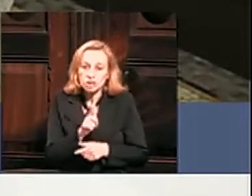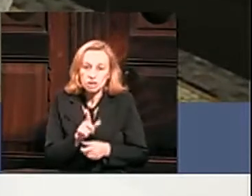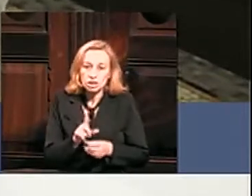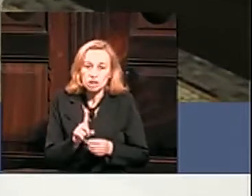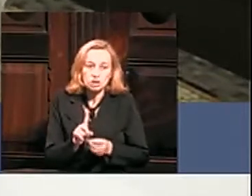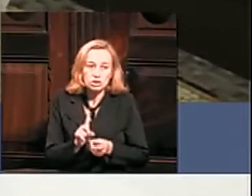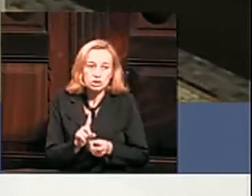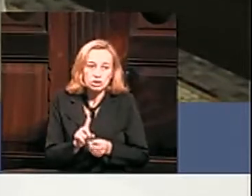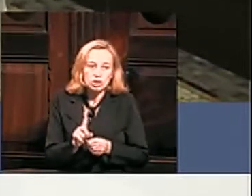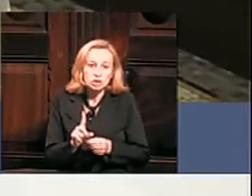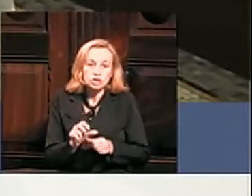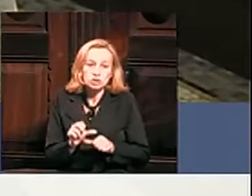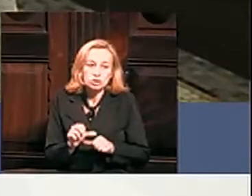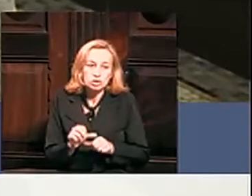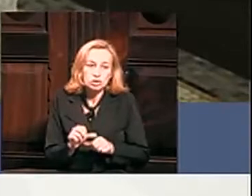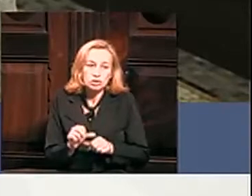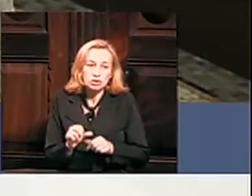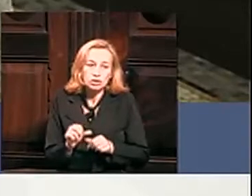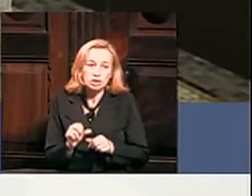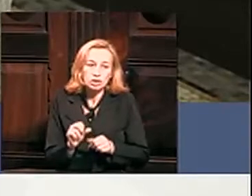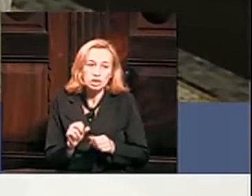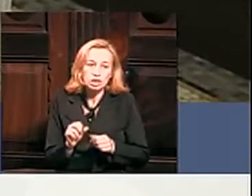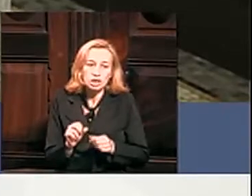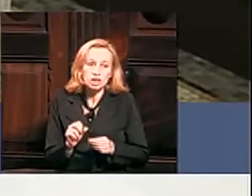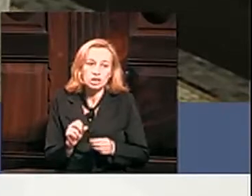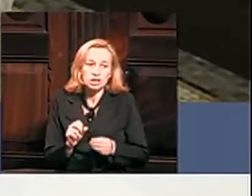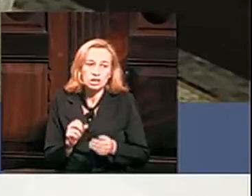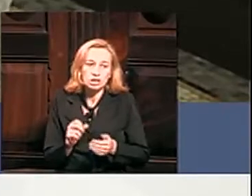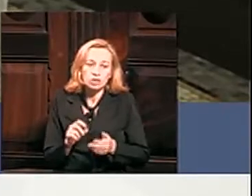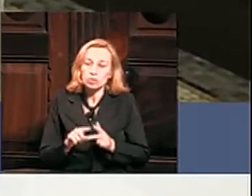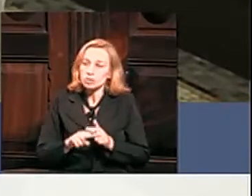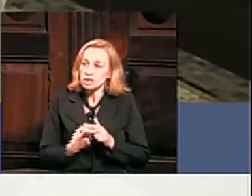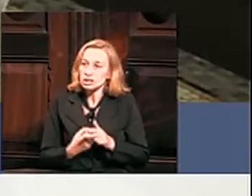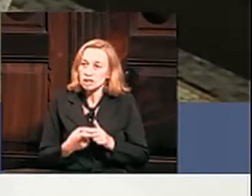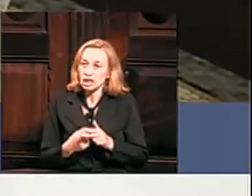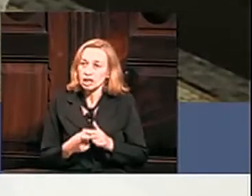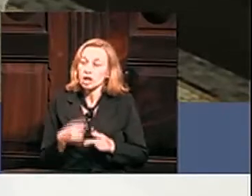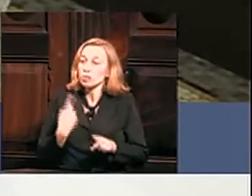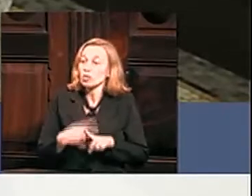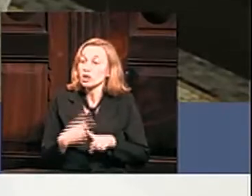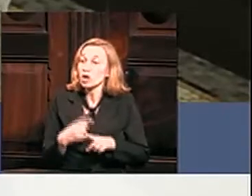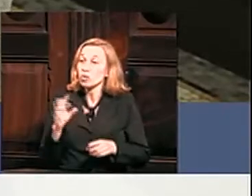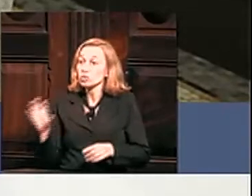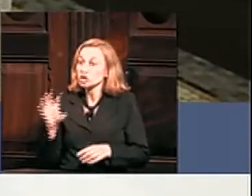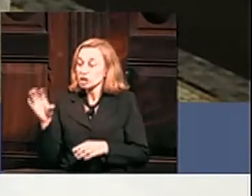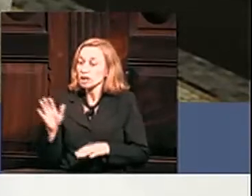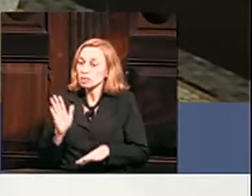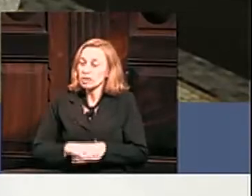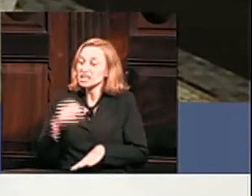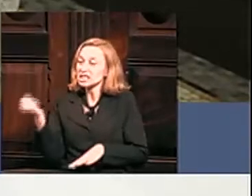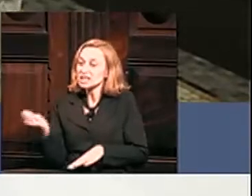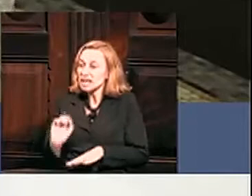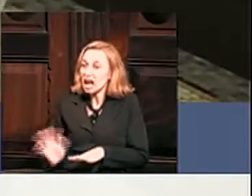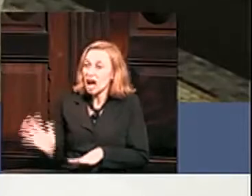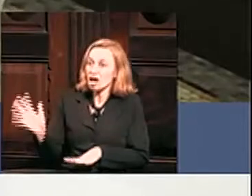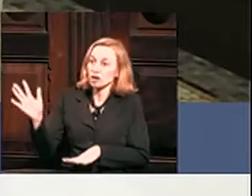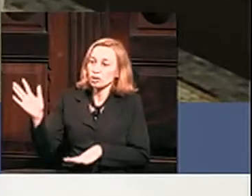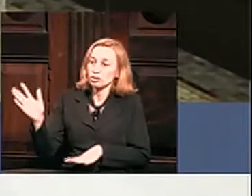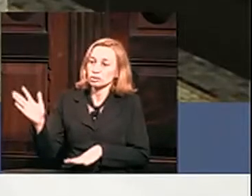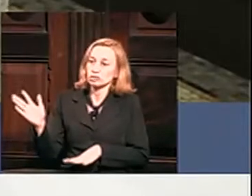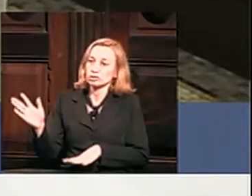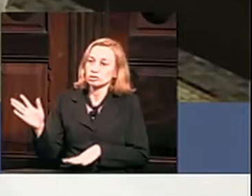essa alíquota absurda do estado do Rio de Janeiro, que é um dos estados mais caros em termos de alíquota, é um dos estados que tem a alíquota